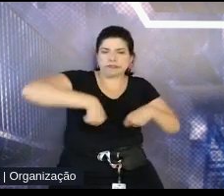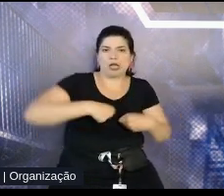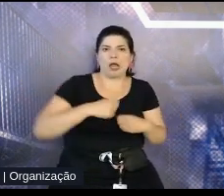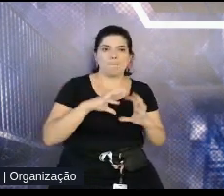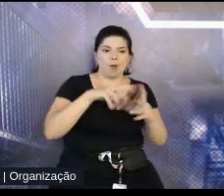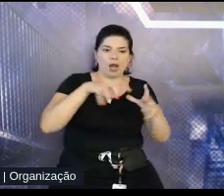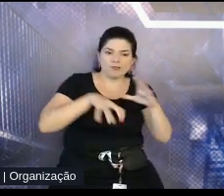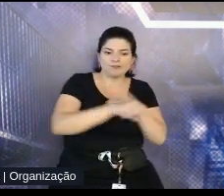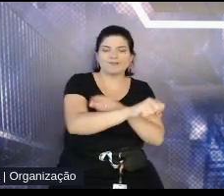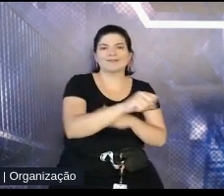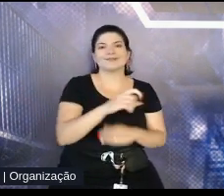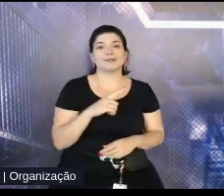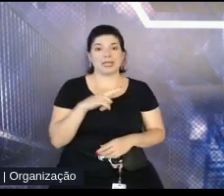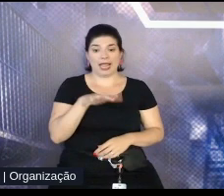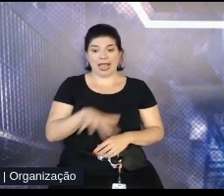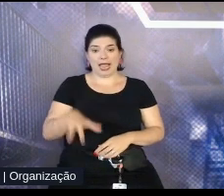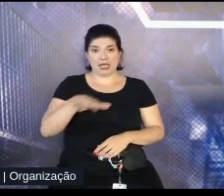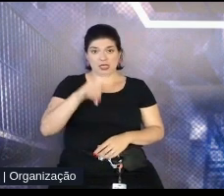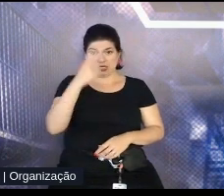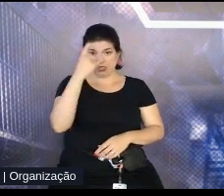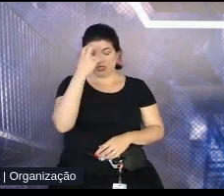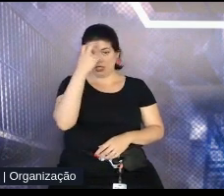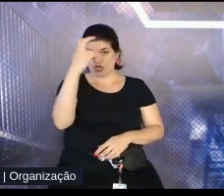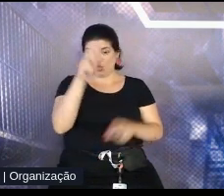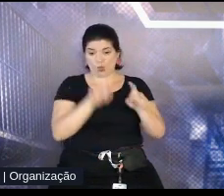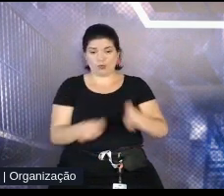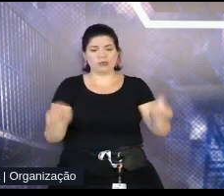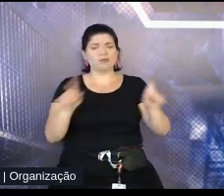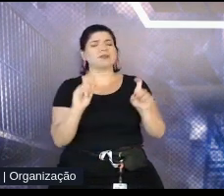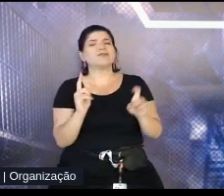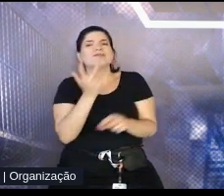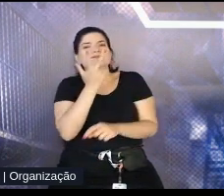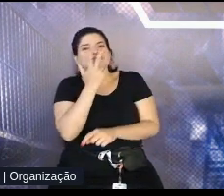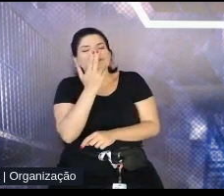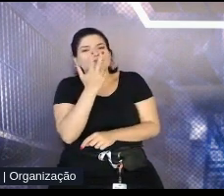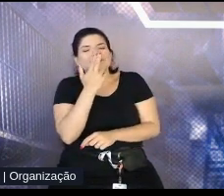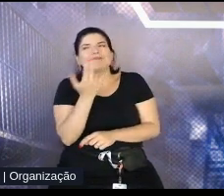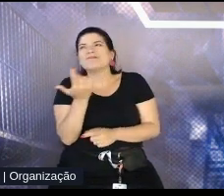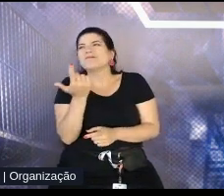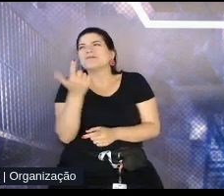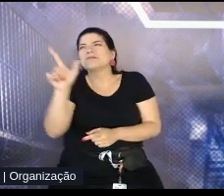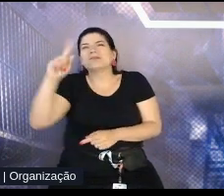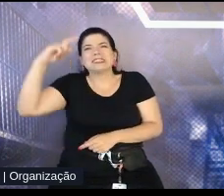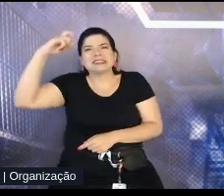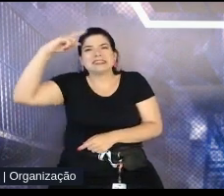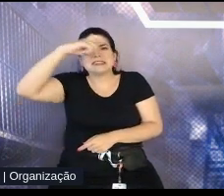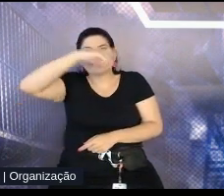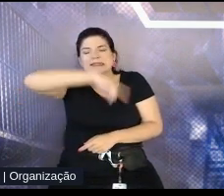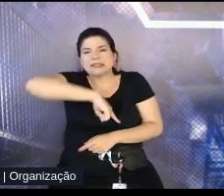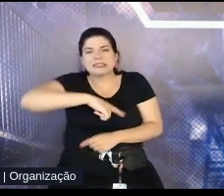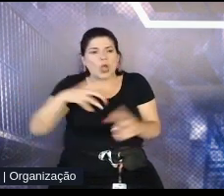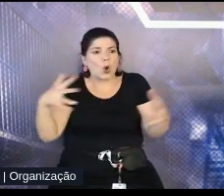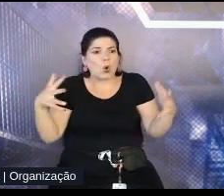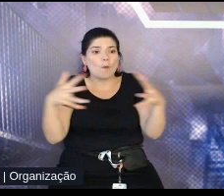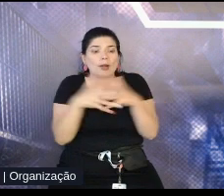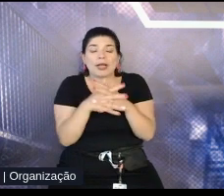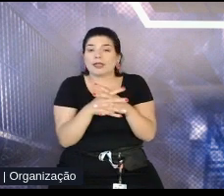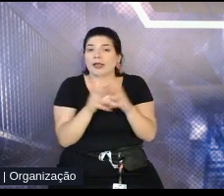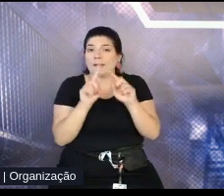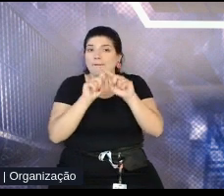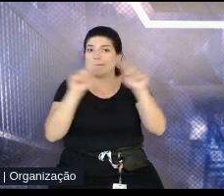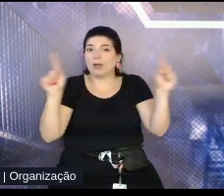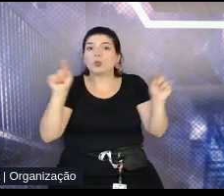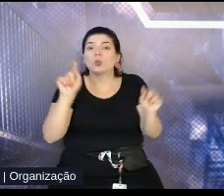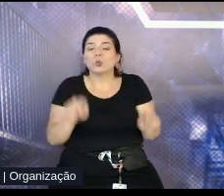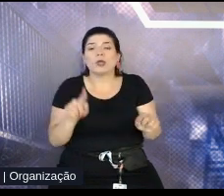da área de inteligência computacional, né, pode até parecer uma coisa de outro mundo, uma coisa muito sofisticada. Só que é um